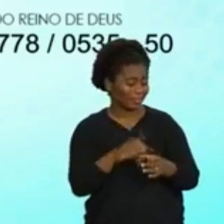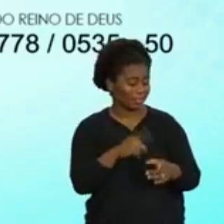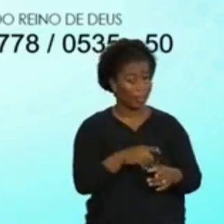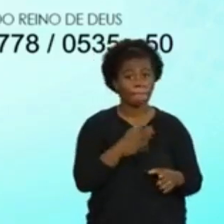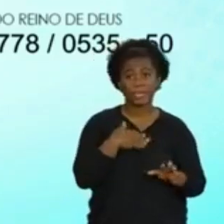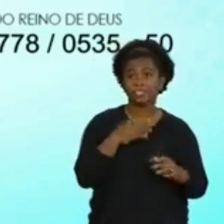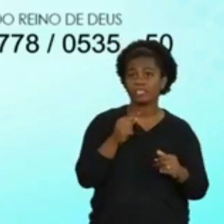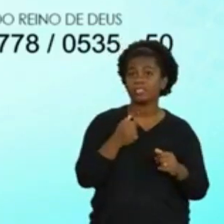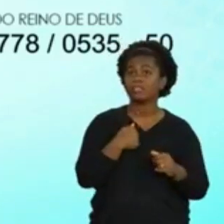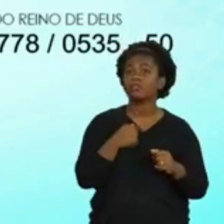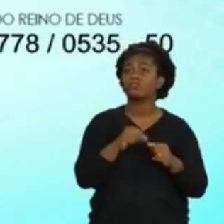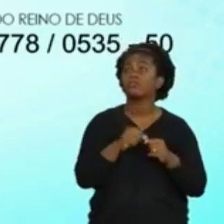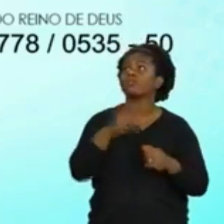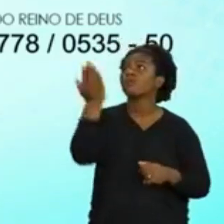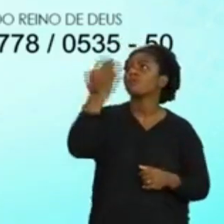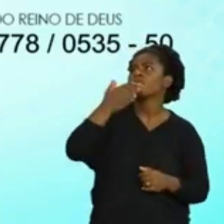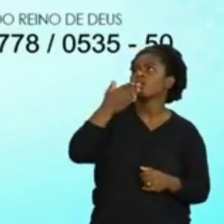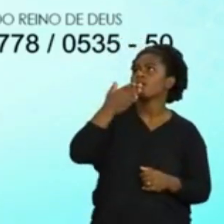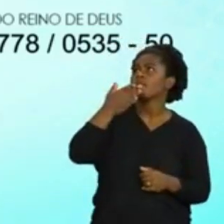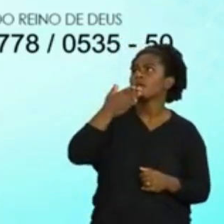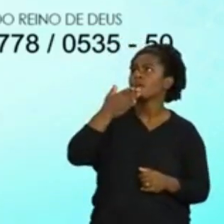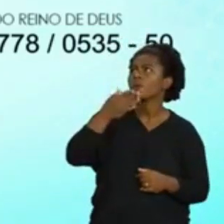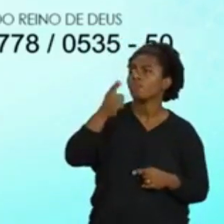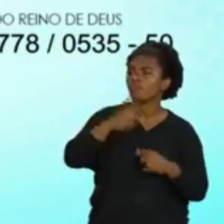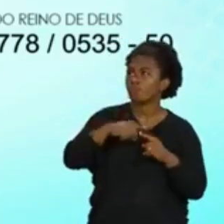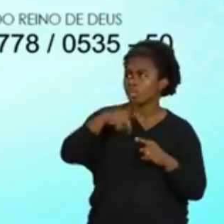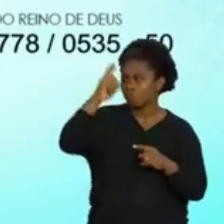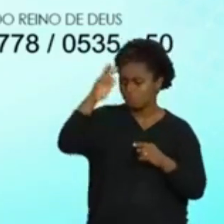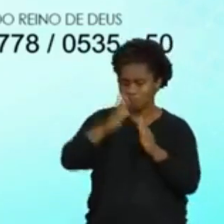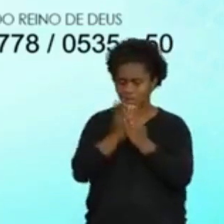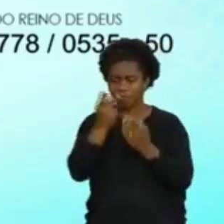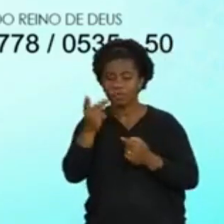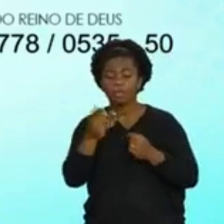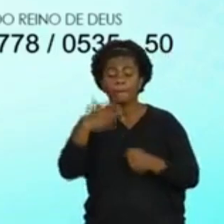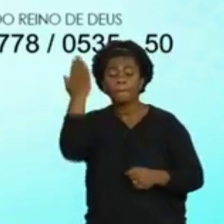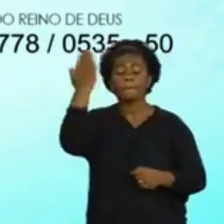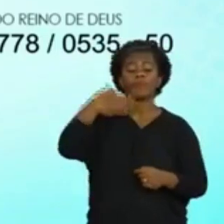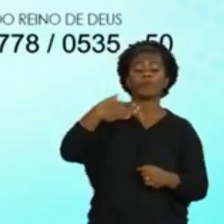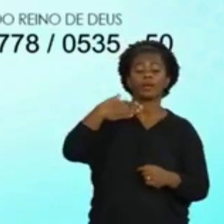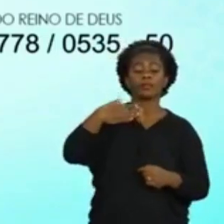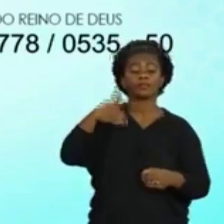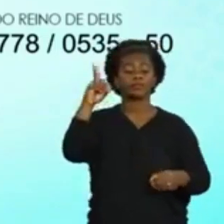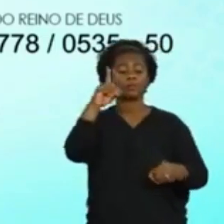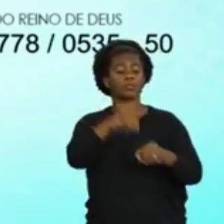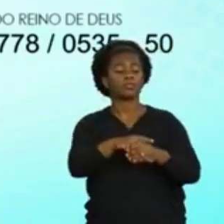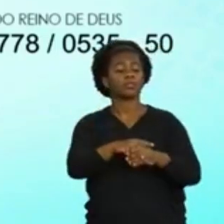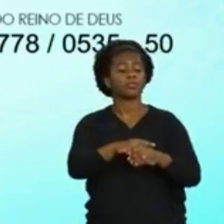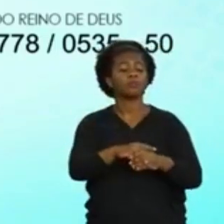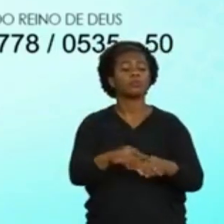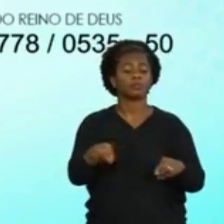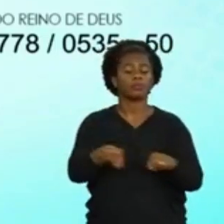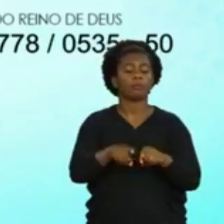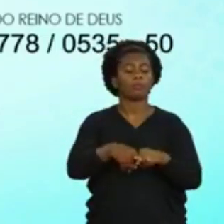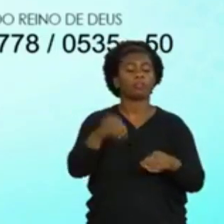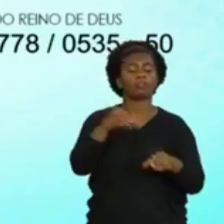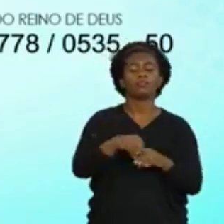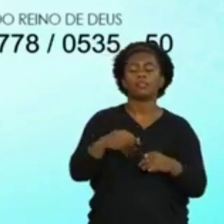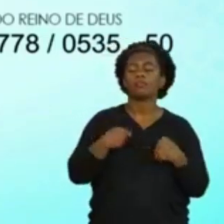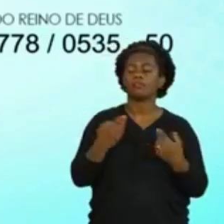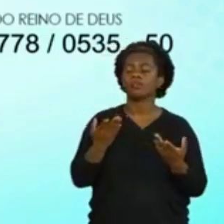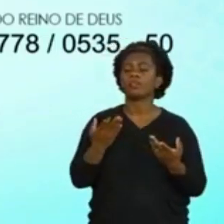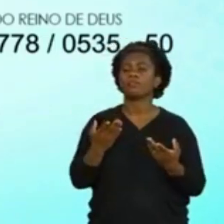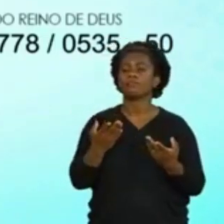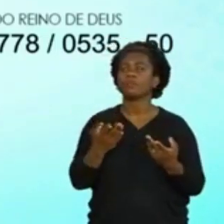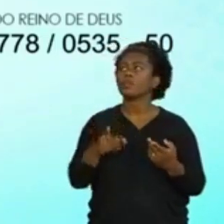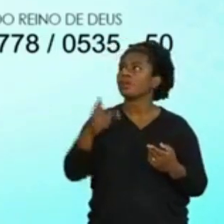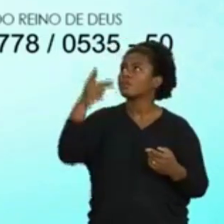diz: provai-me nisto, nos dízimos e nas ofertas. Eu estou te provando. Eu quero ver essas promessas se cumprindo na minha vida. Você vai ver que